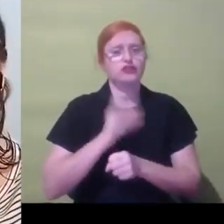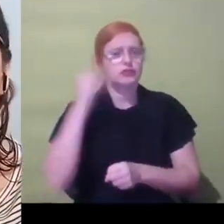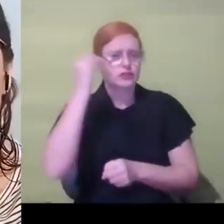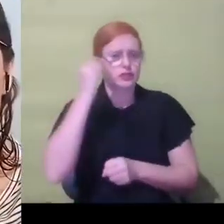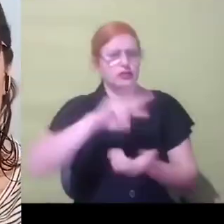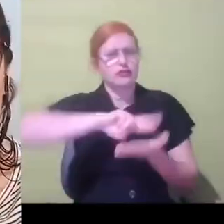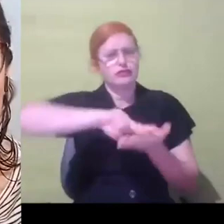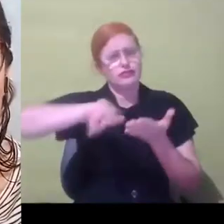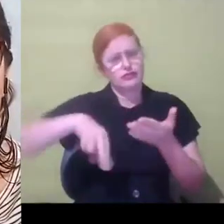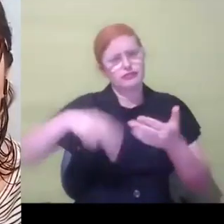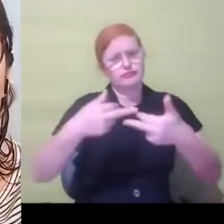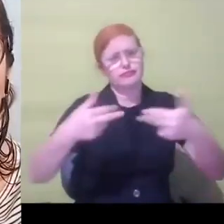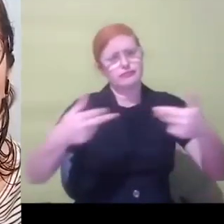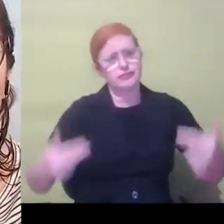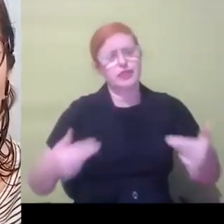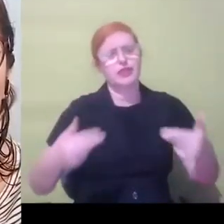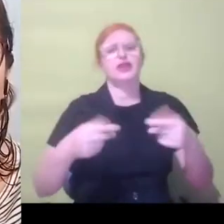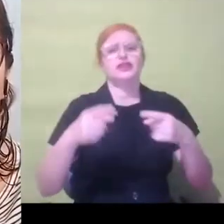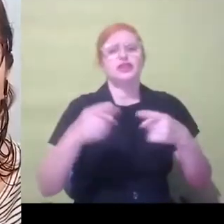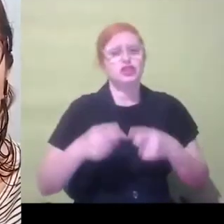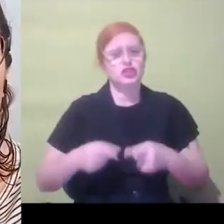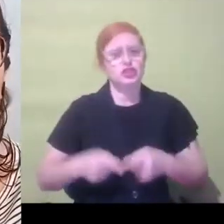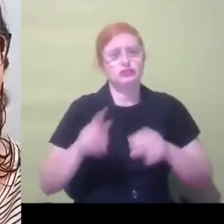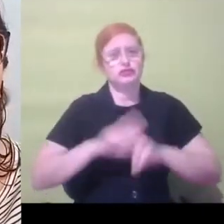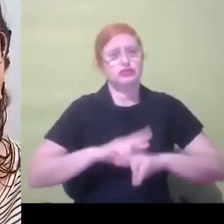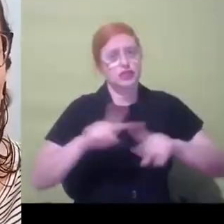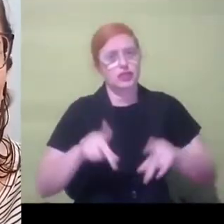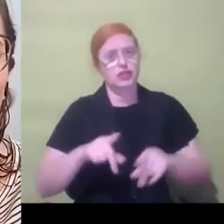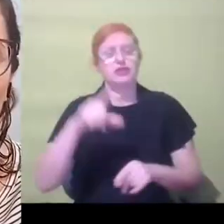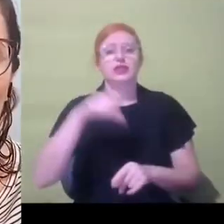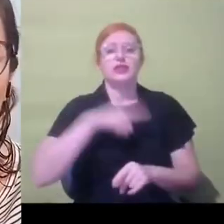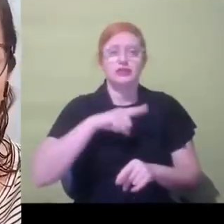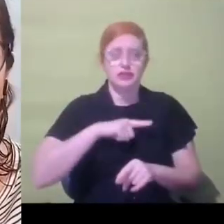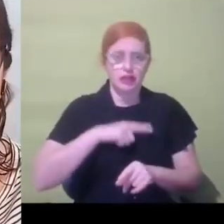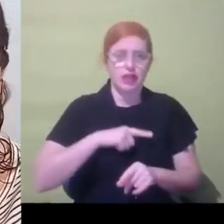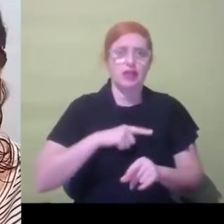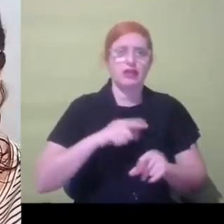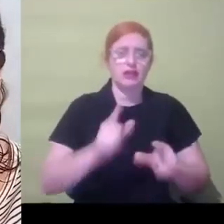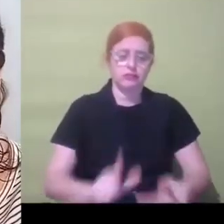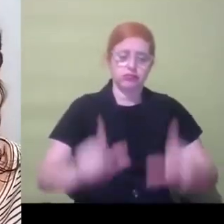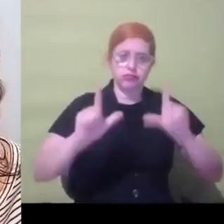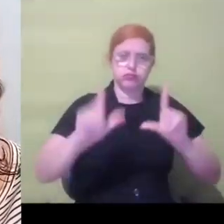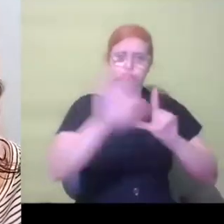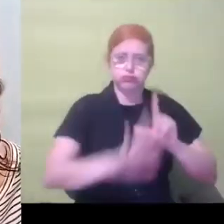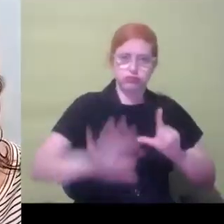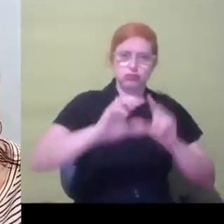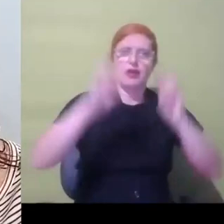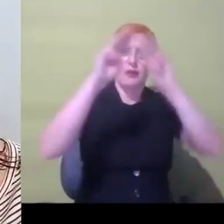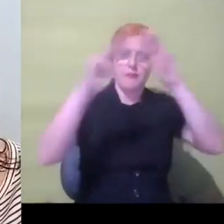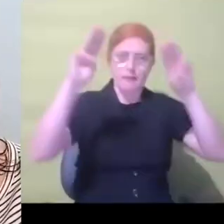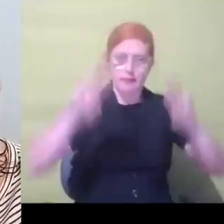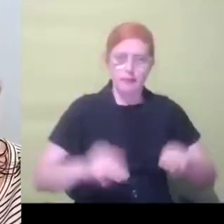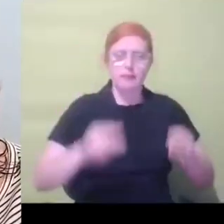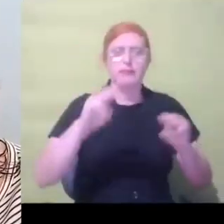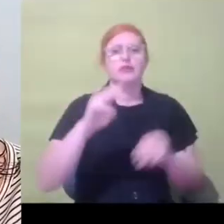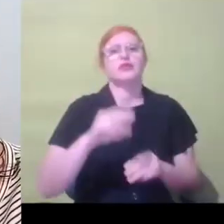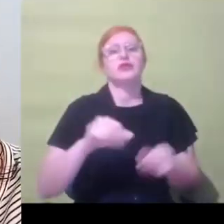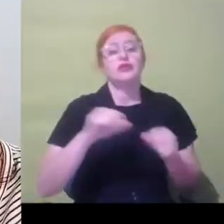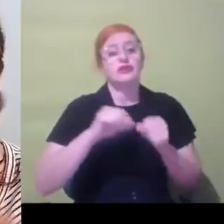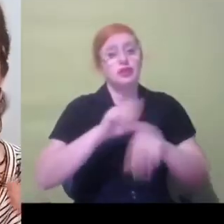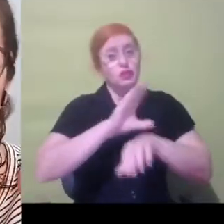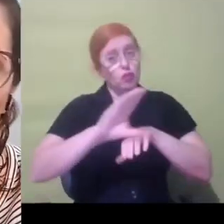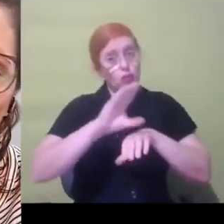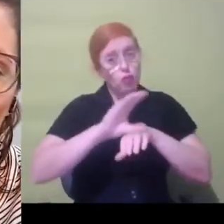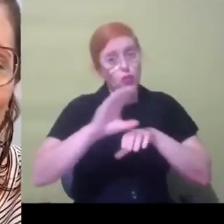experimentou várias coisas, vários formatos diferentes. A gente tem uma plataforma virtual no Moodle, a gente fez